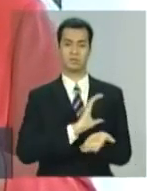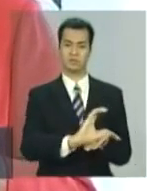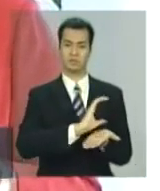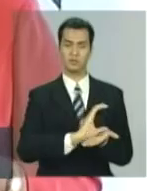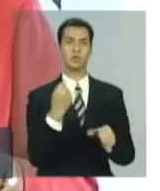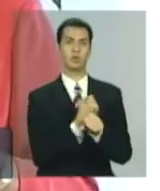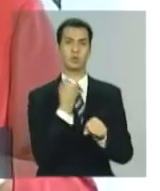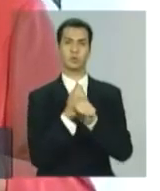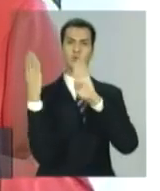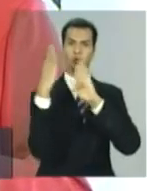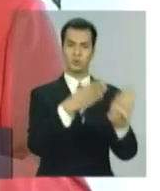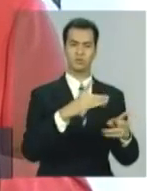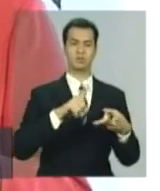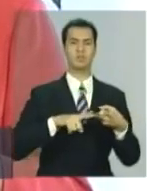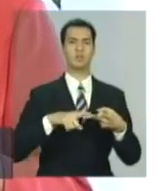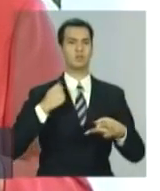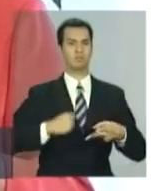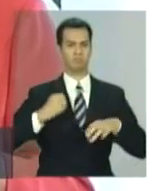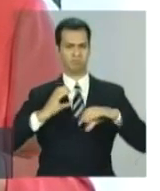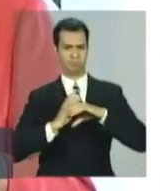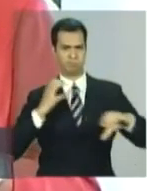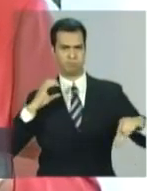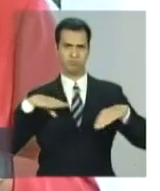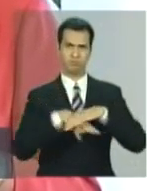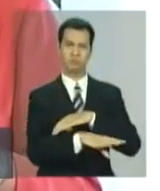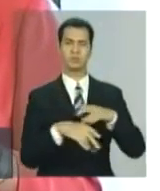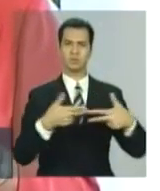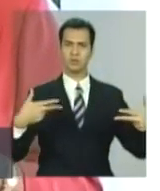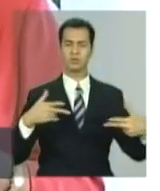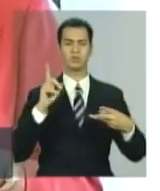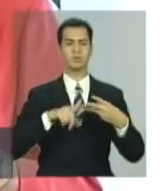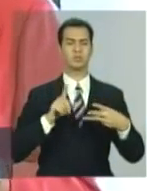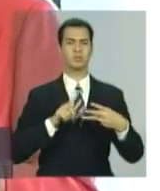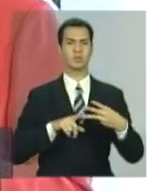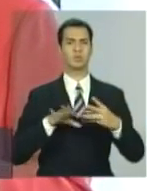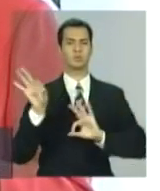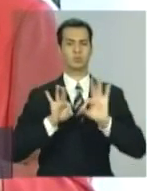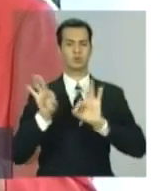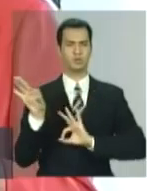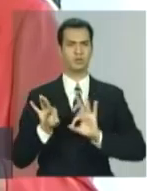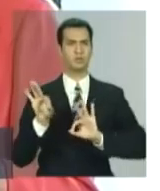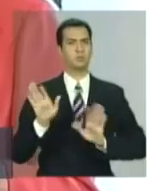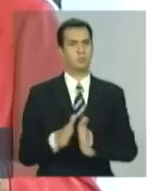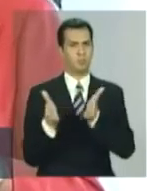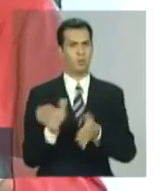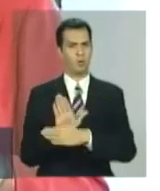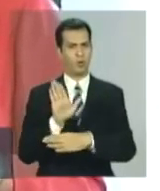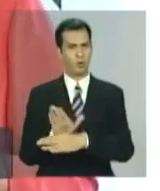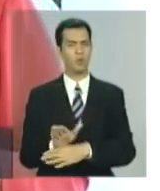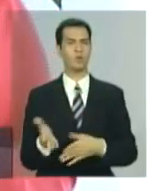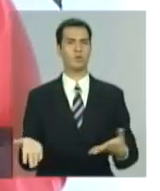em saneamento, em programas sociais de erradicação da pobreza, que possam